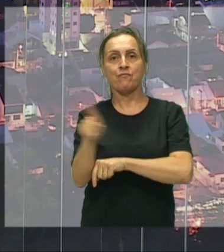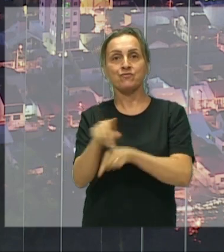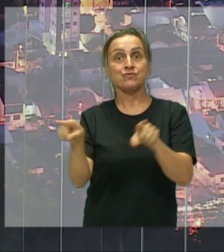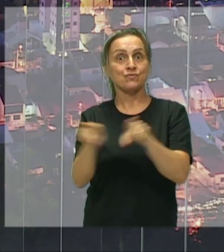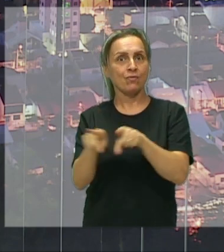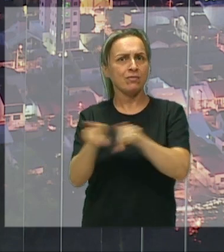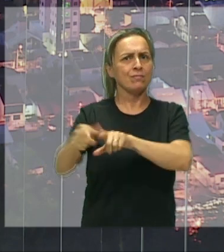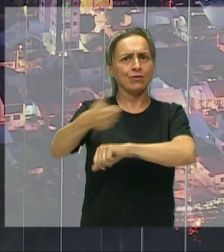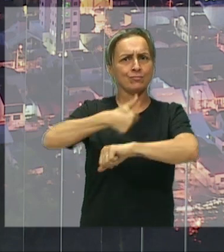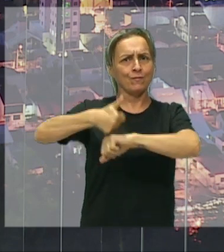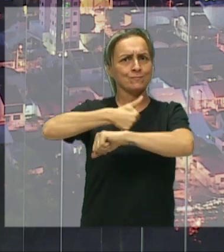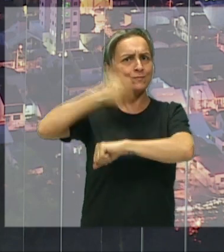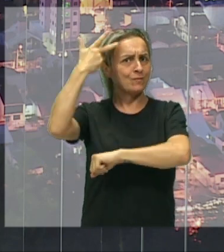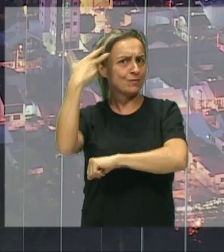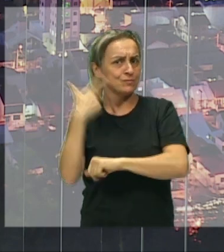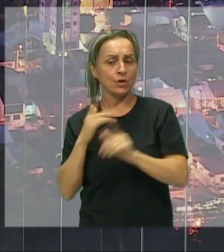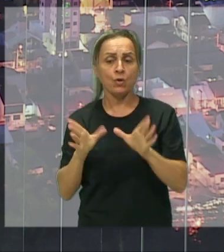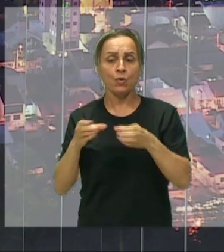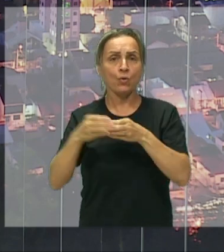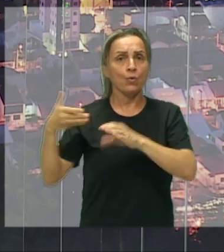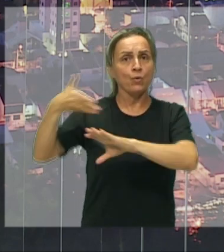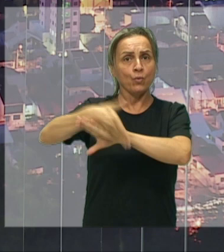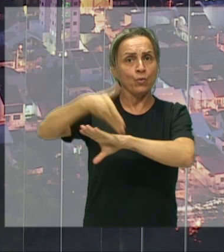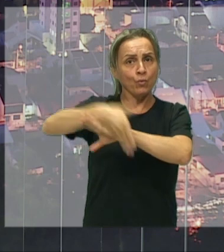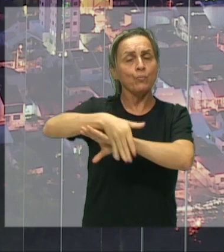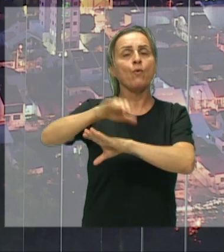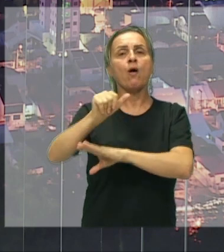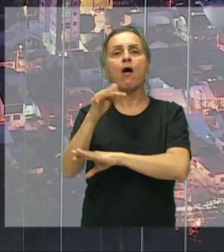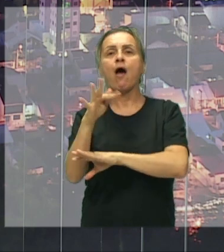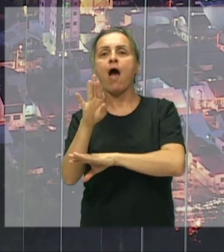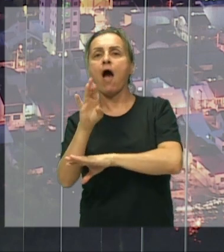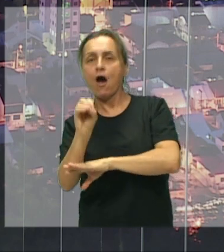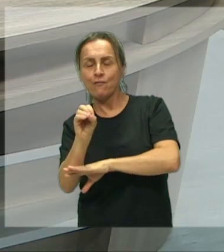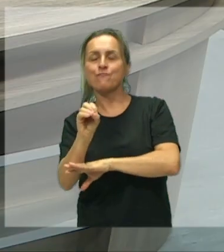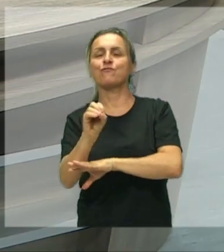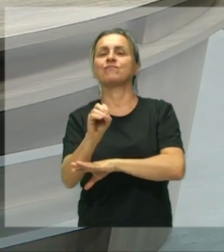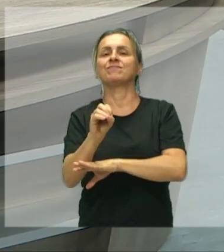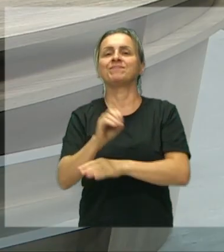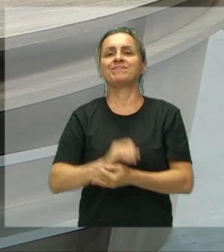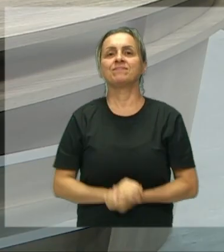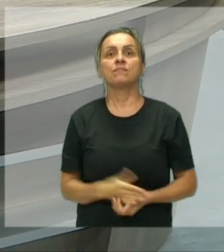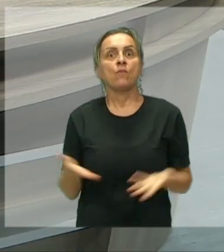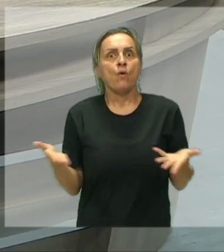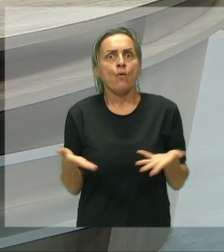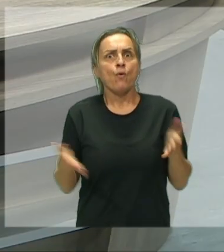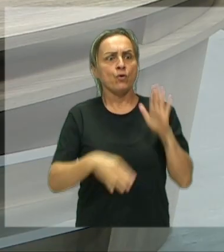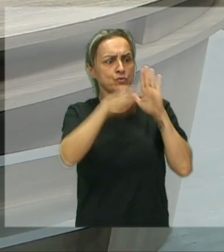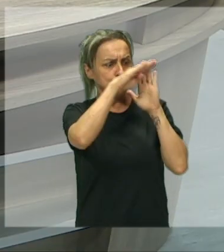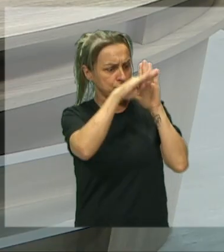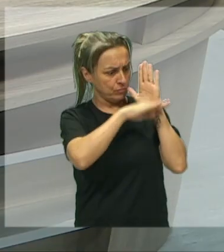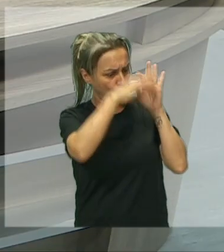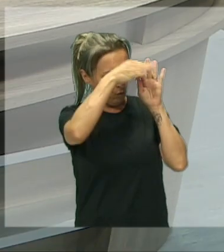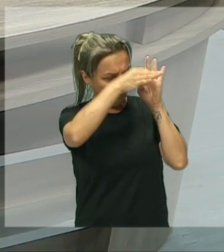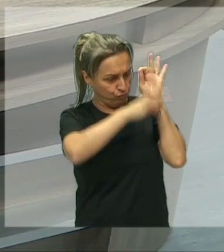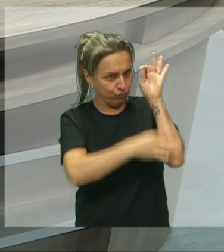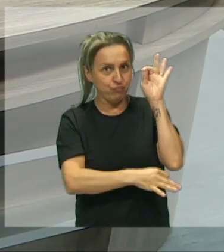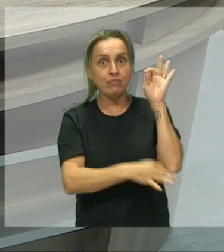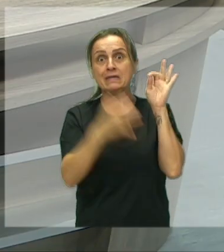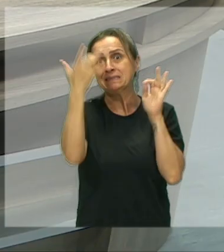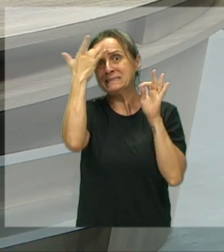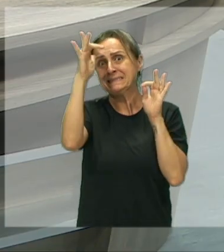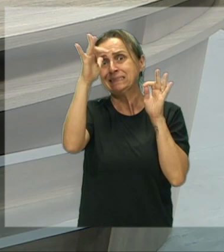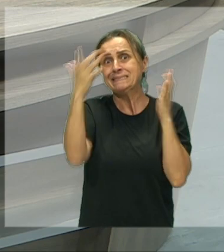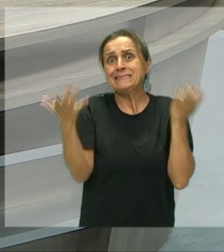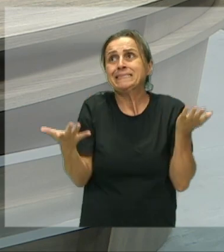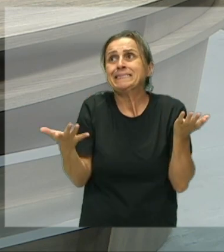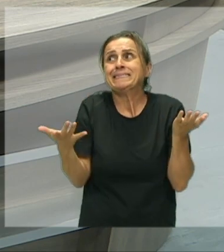Núcleo Afro Manuel Martins dos Passos. Nossa pauta é tão extensa, professor, que eu não sei se a gente não precisaria